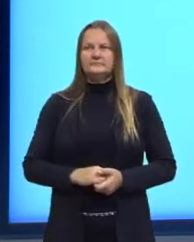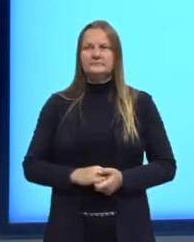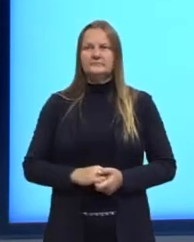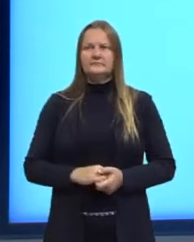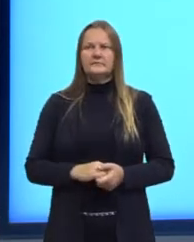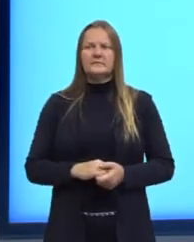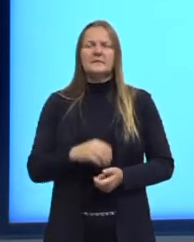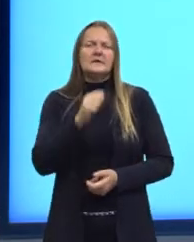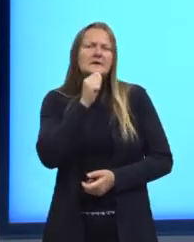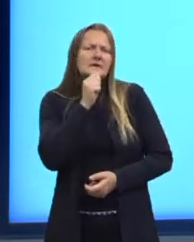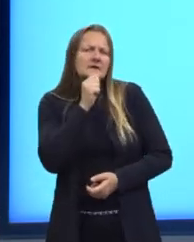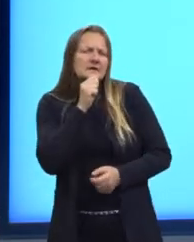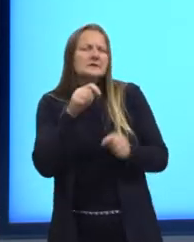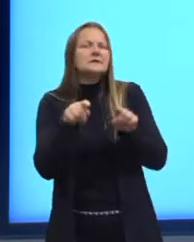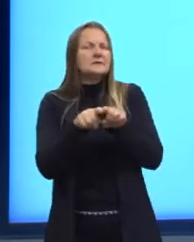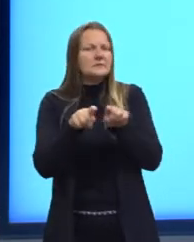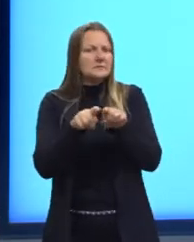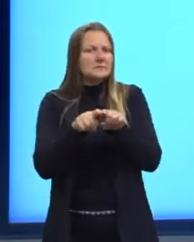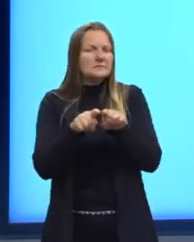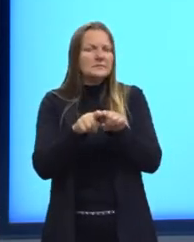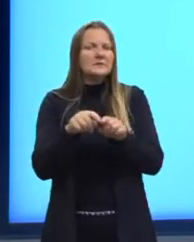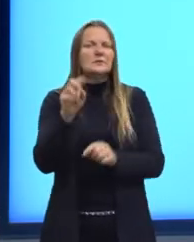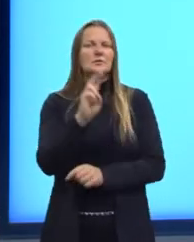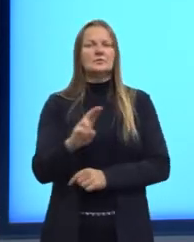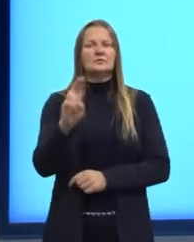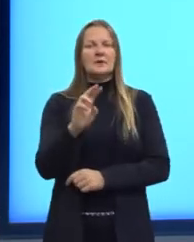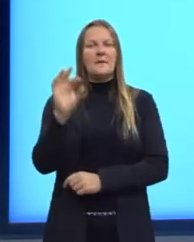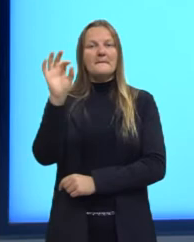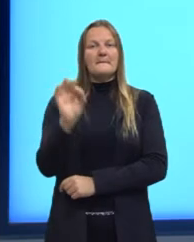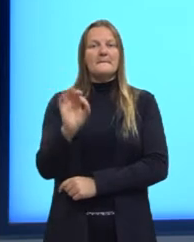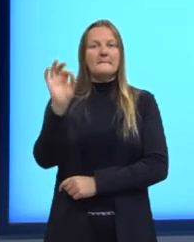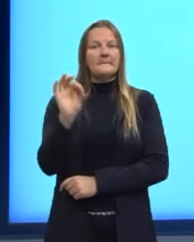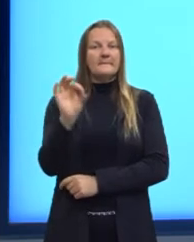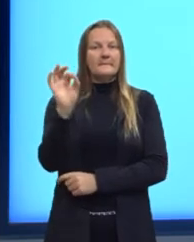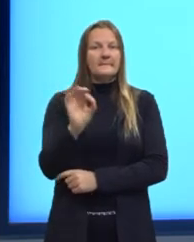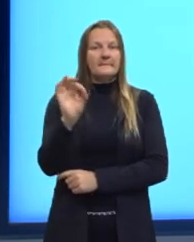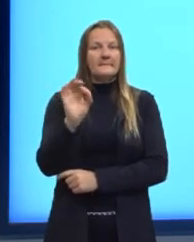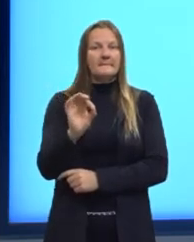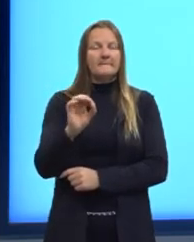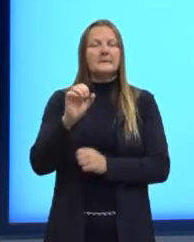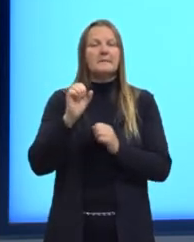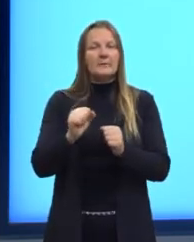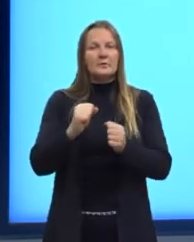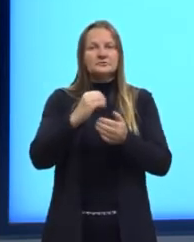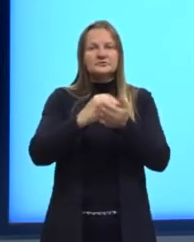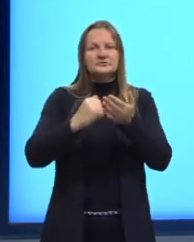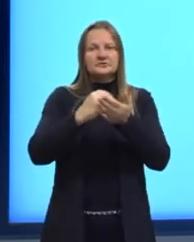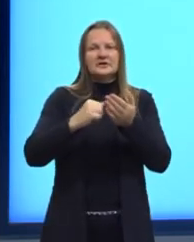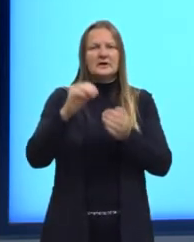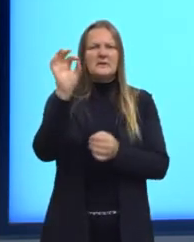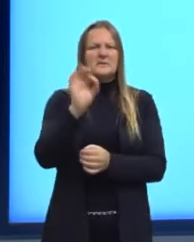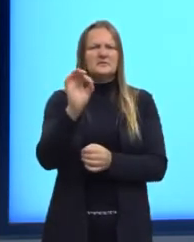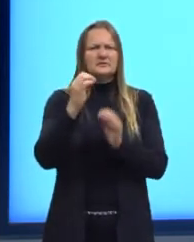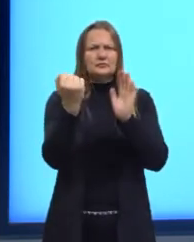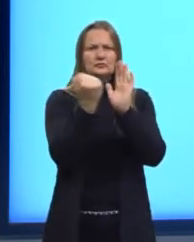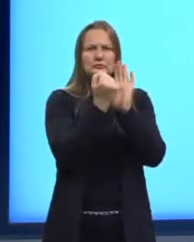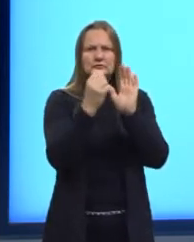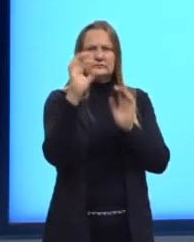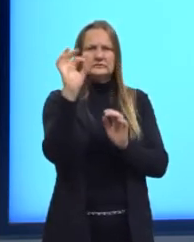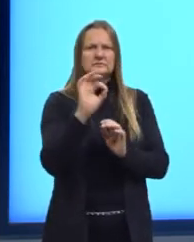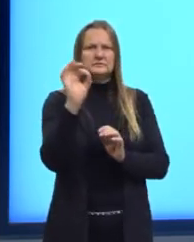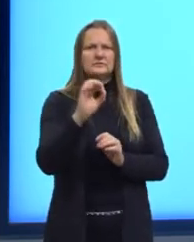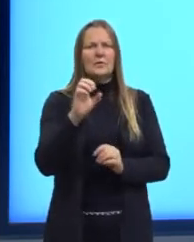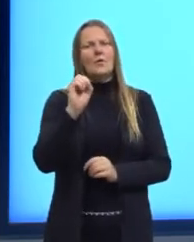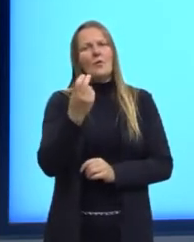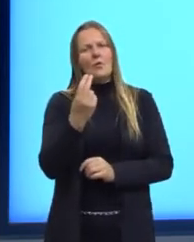ainda quando a gente utiliza né porcentagem nós podemos tirar o símbolo de porcentagem e utilizar